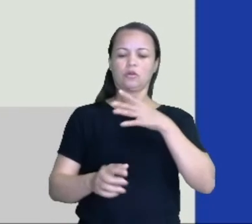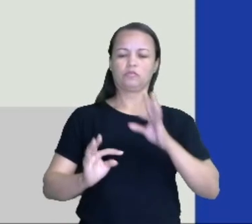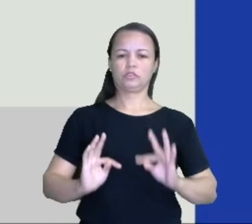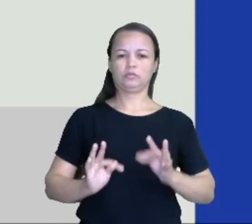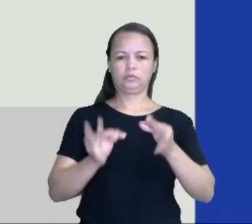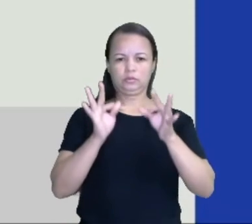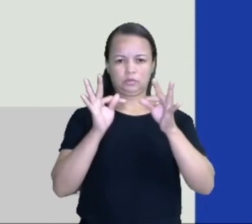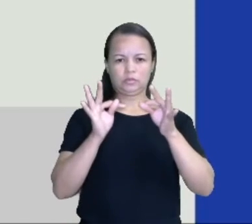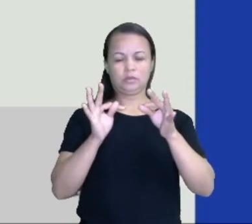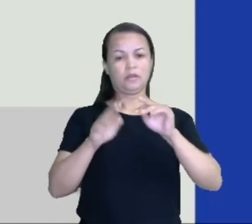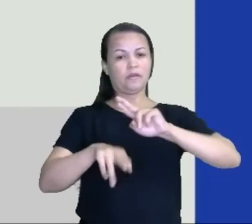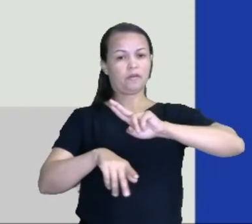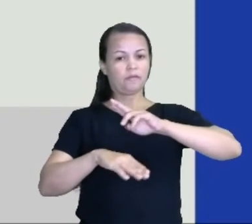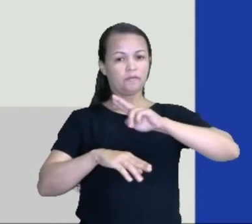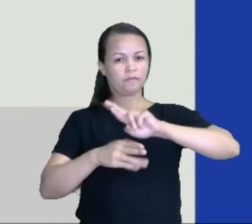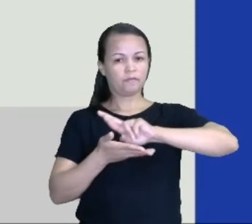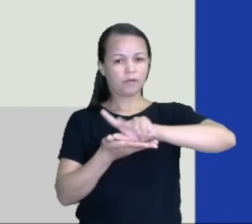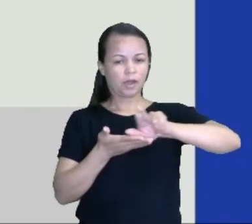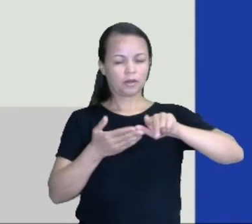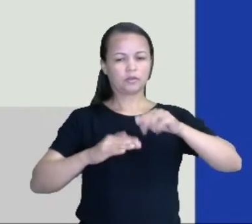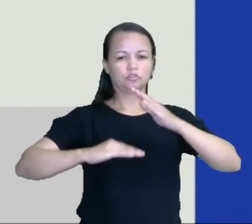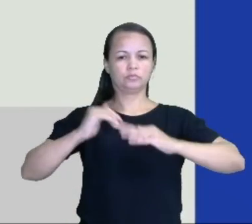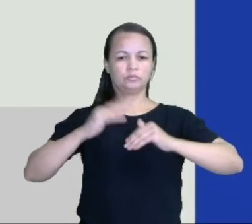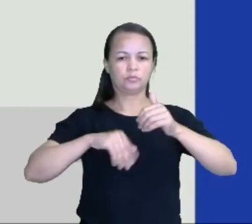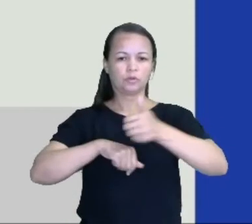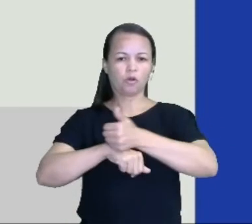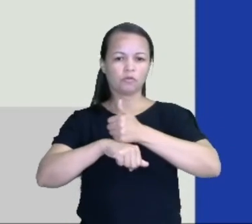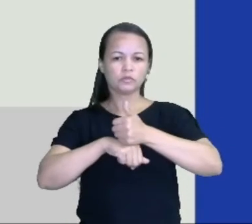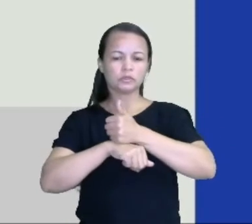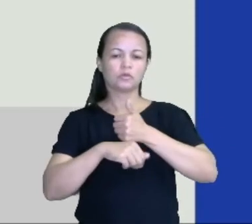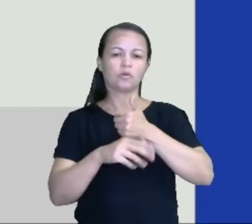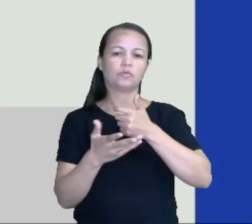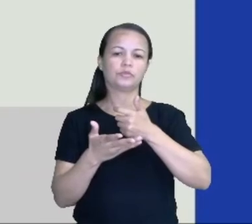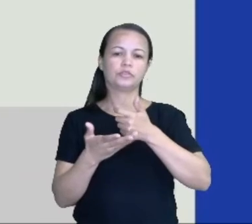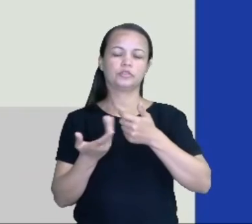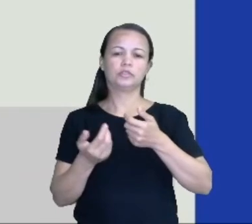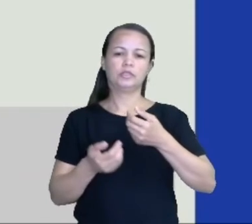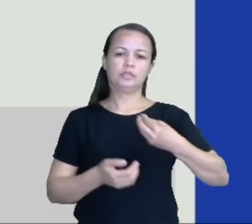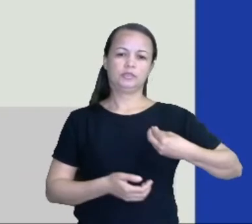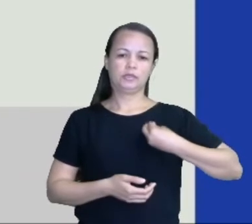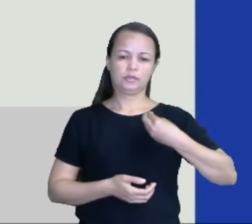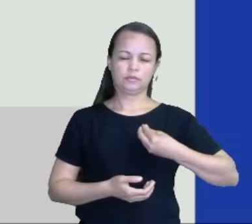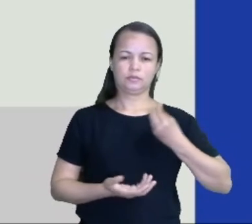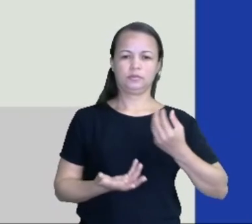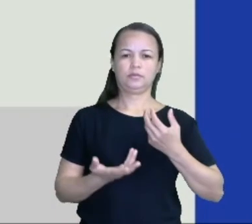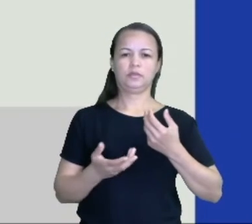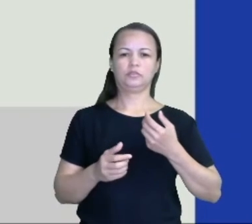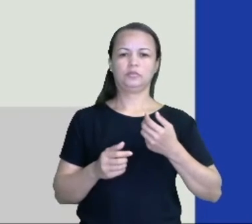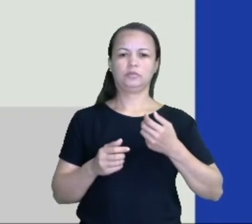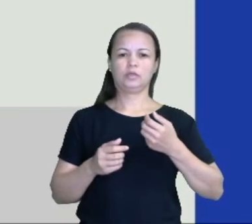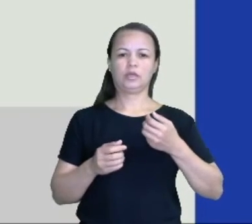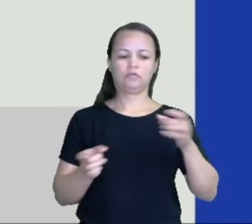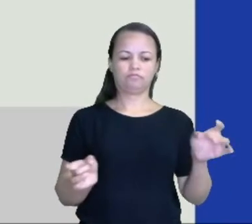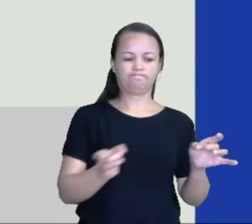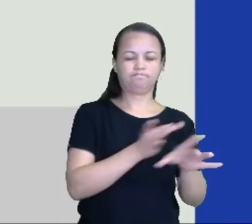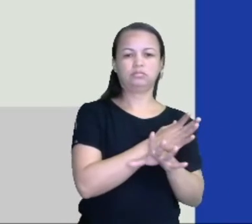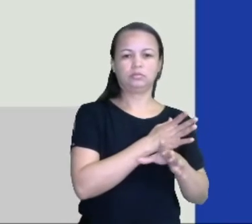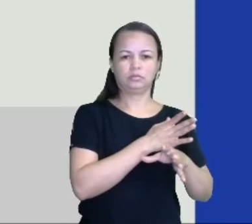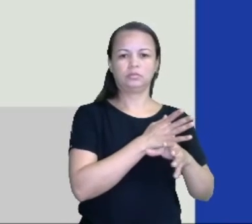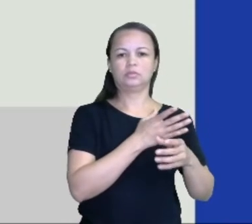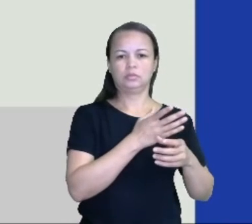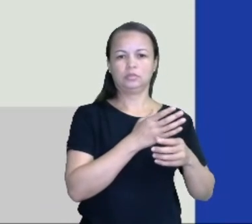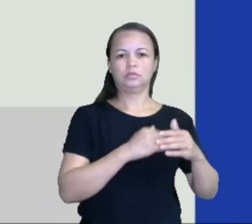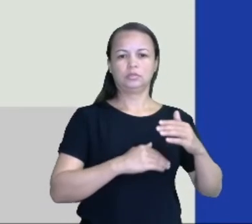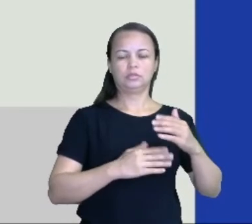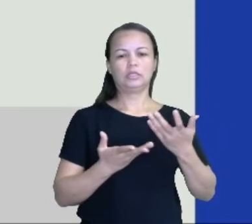porque muitas profissões, né, que existem, elas vão desaparecer com a tecnologia e